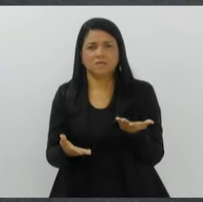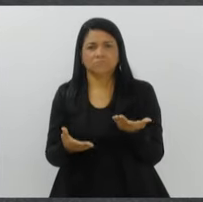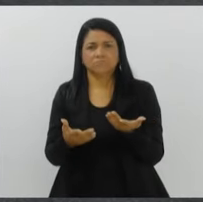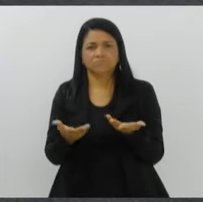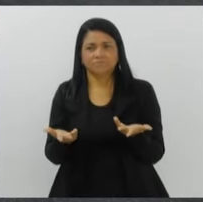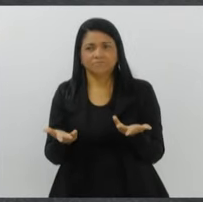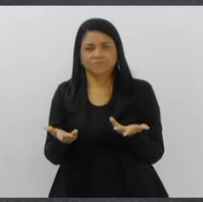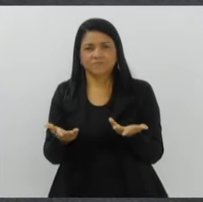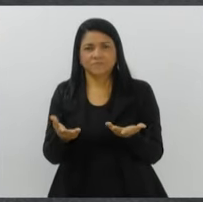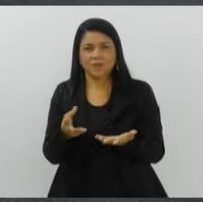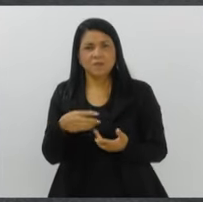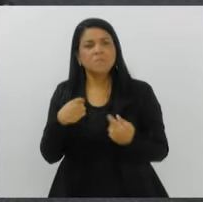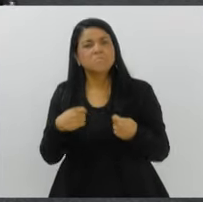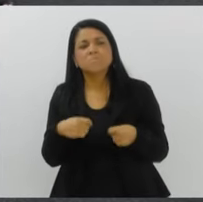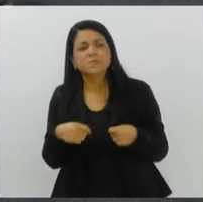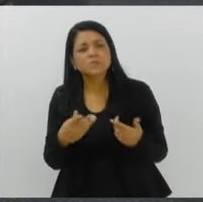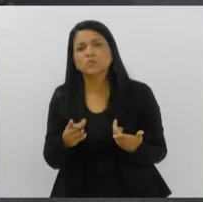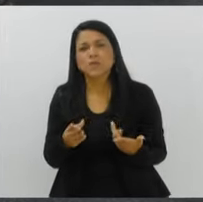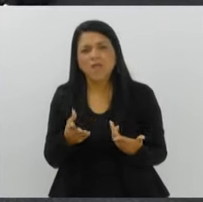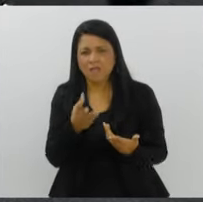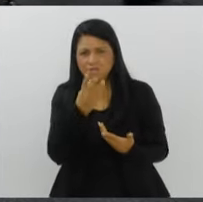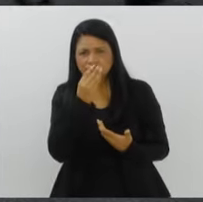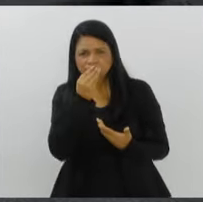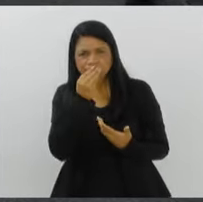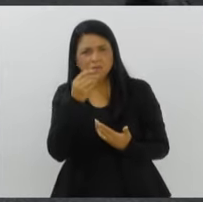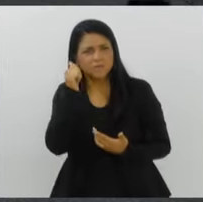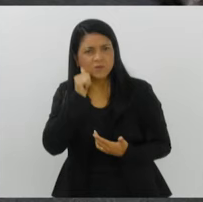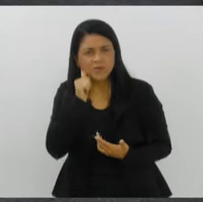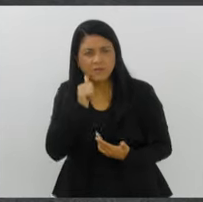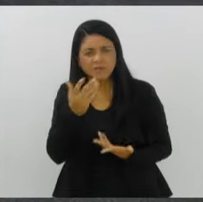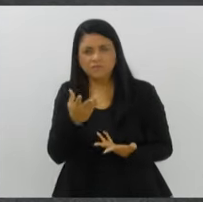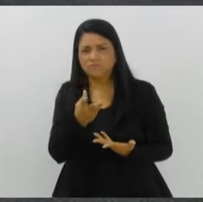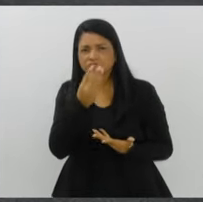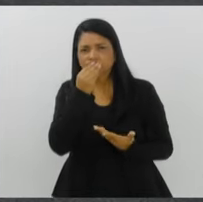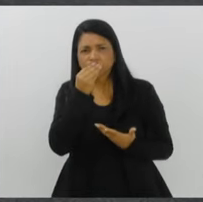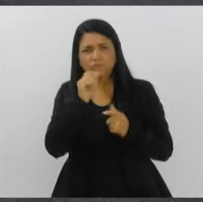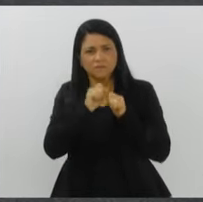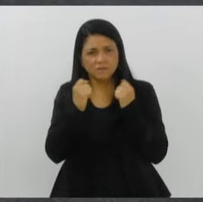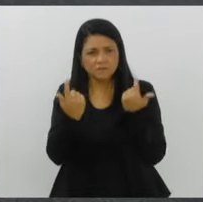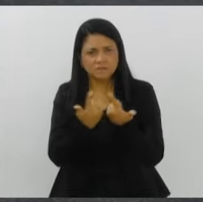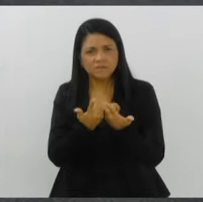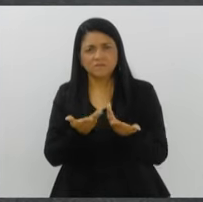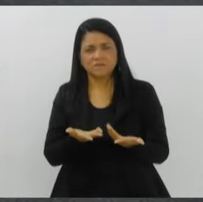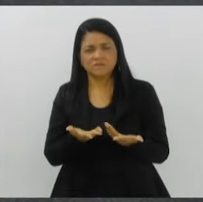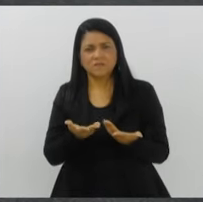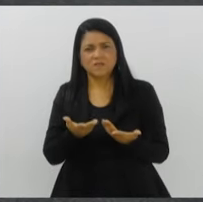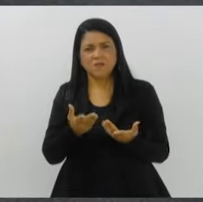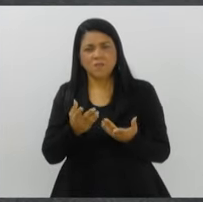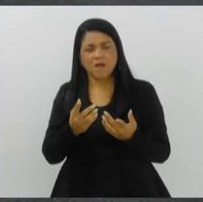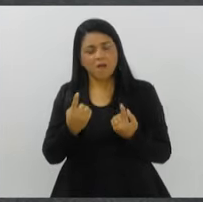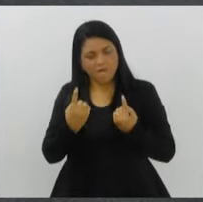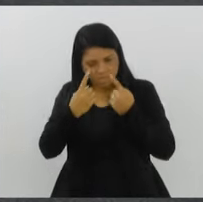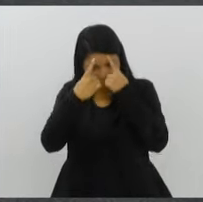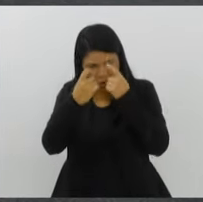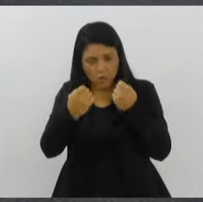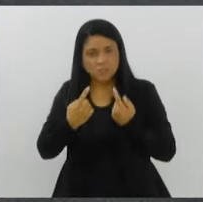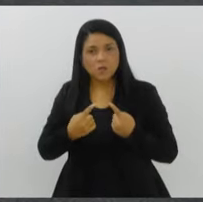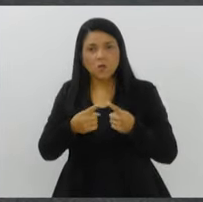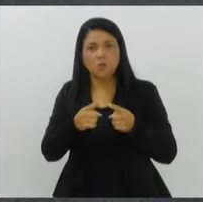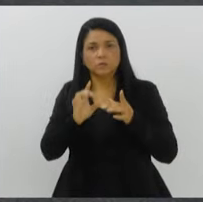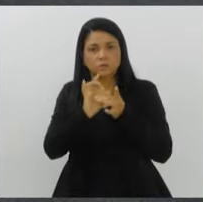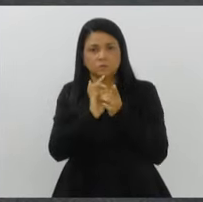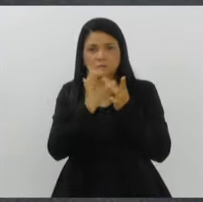Silenciar as mulheres, silenciar o parlamento, é uma agressão à democracia. A gente não pode